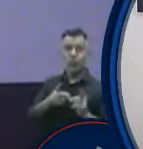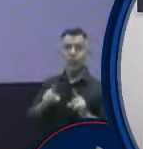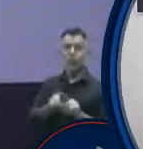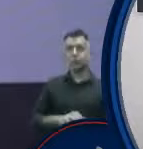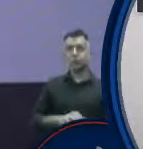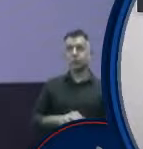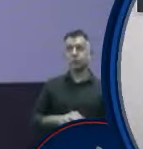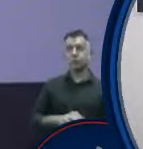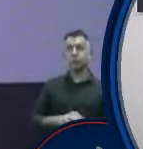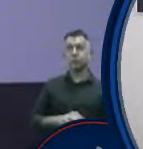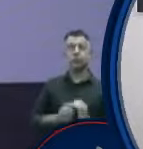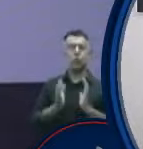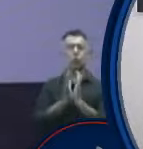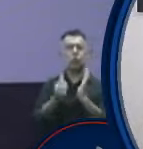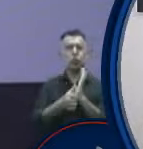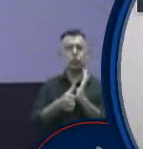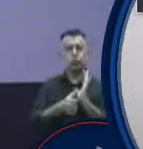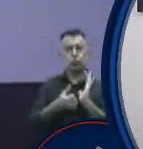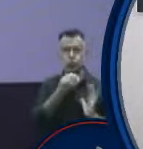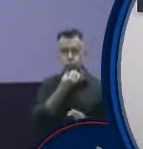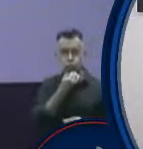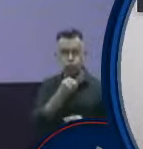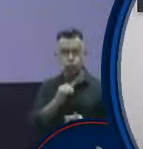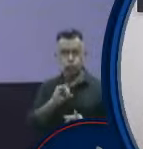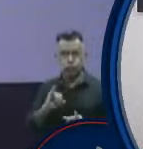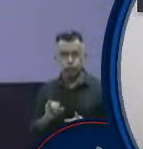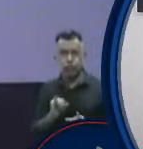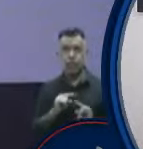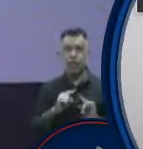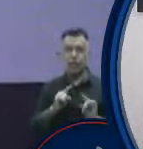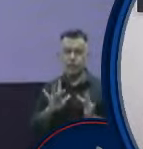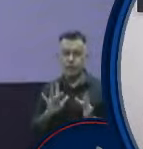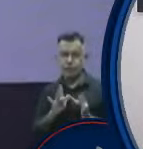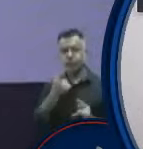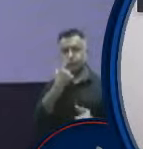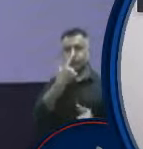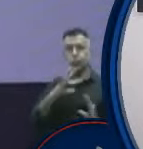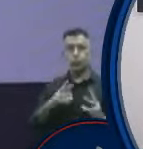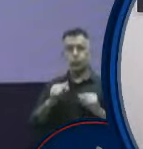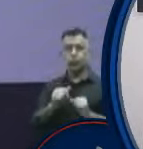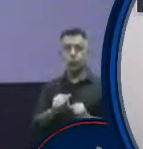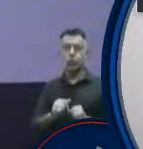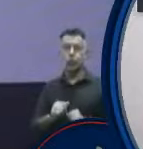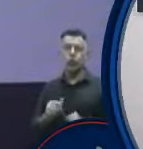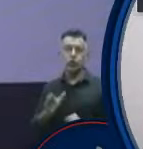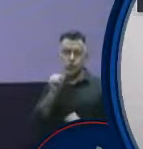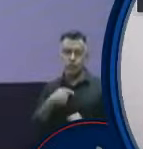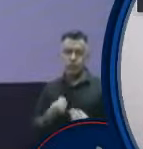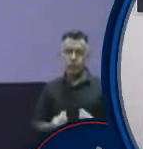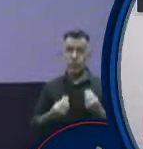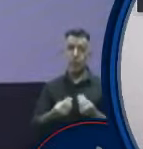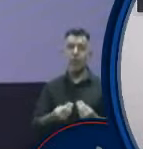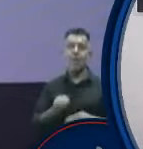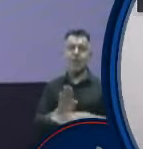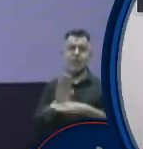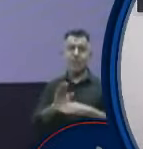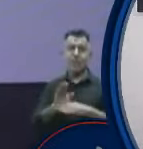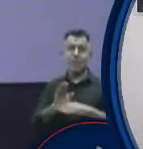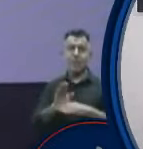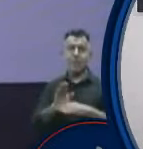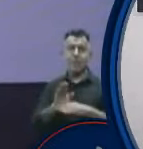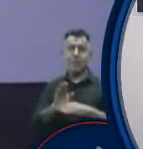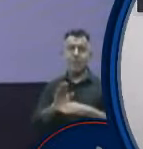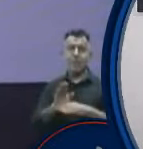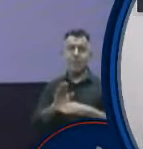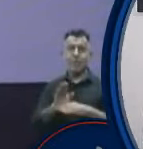e incentivá-los. Clube de vantagens. É o clube de afinidade dos nossos sellers que vão receber também, benefícios para vender cada vez